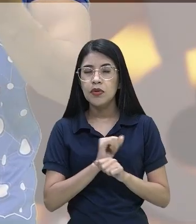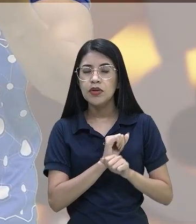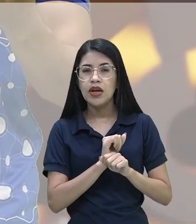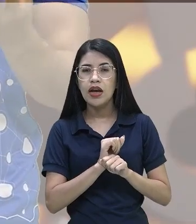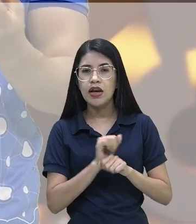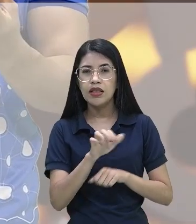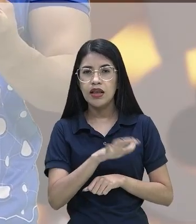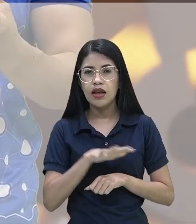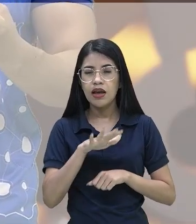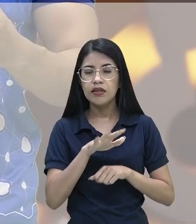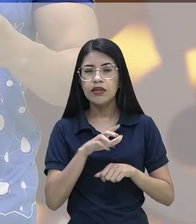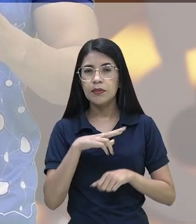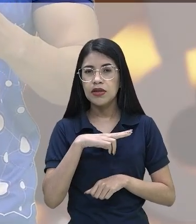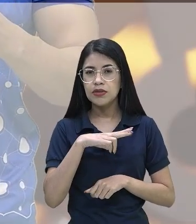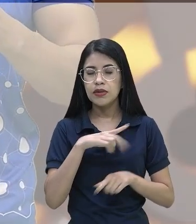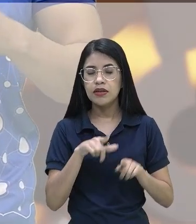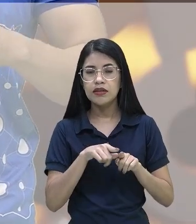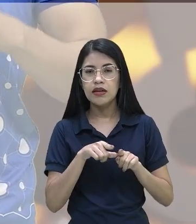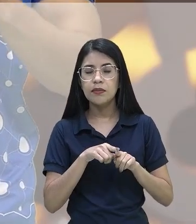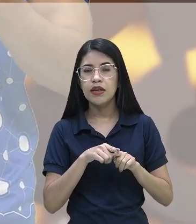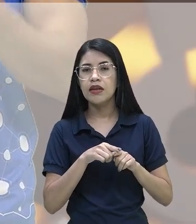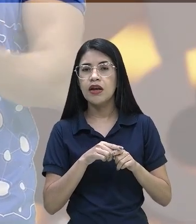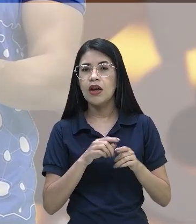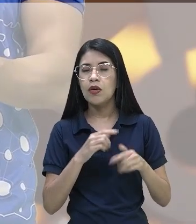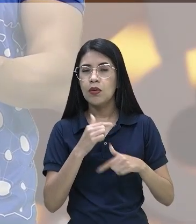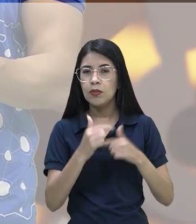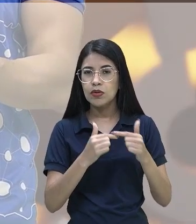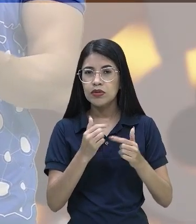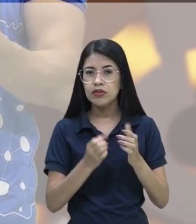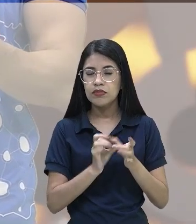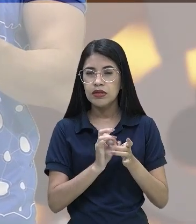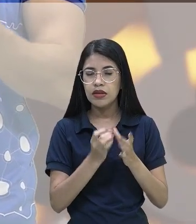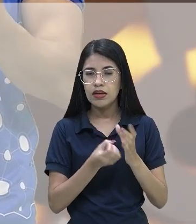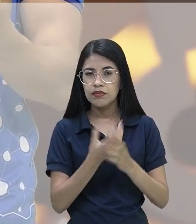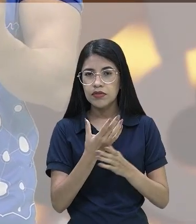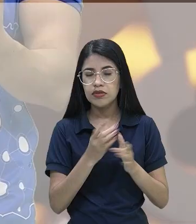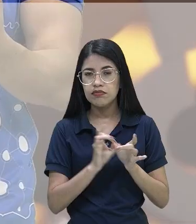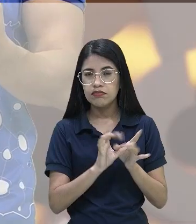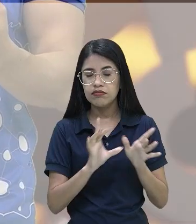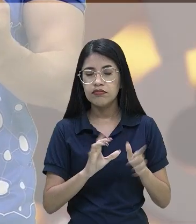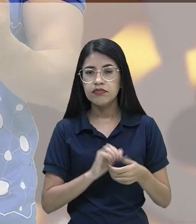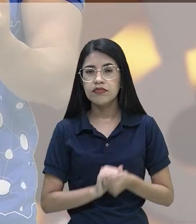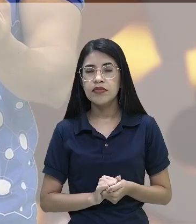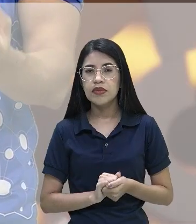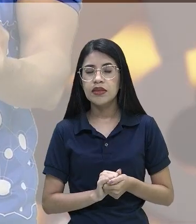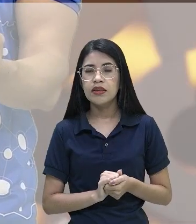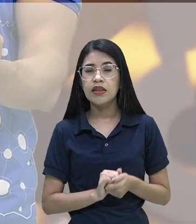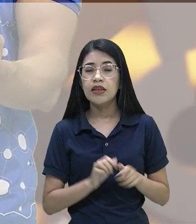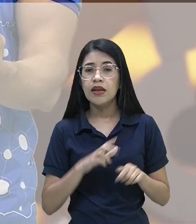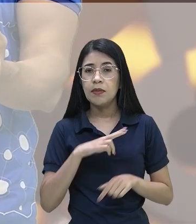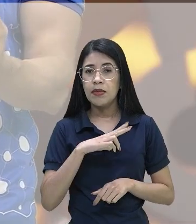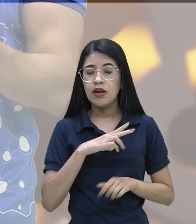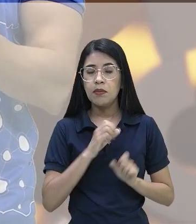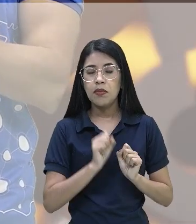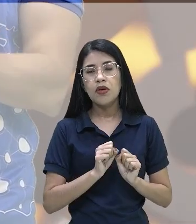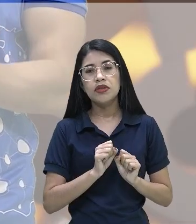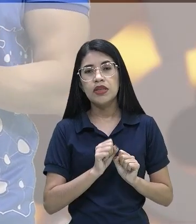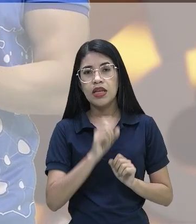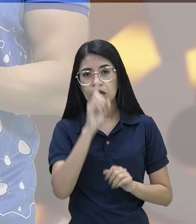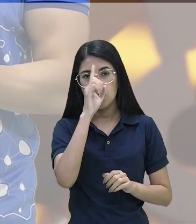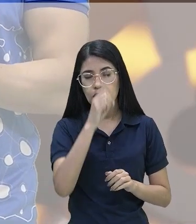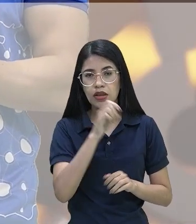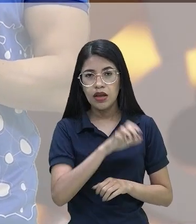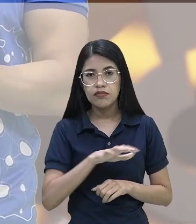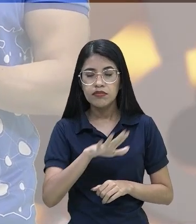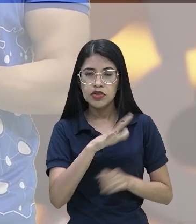da livre iniciativa. Dentro dessa ideia de propriedade privada, é que uma pessoa especial, ela pode ser dona, por exemplo, dos meios